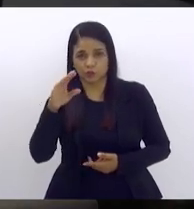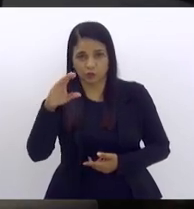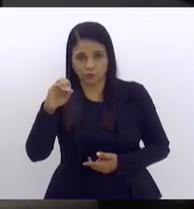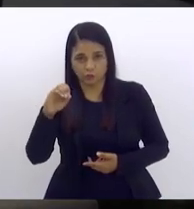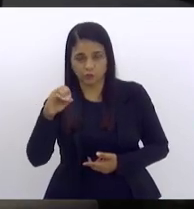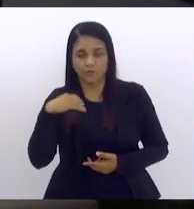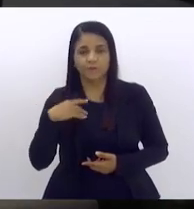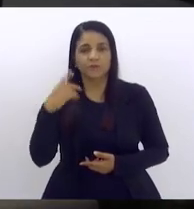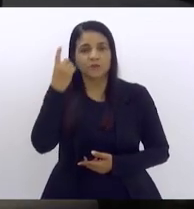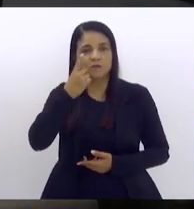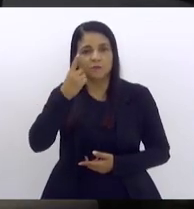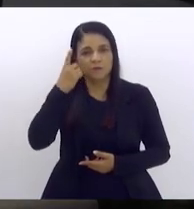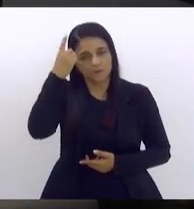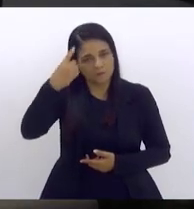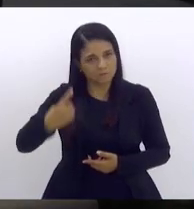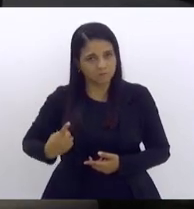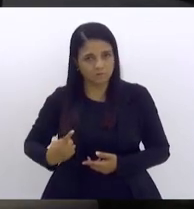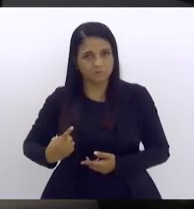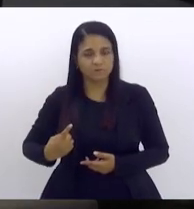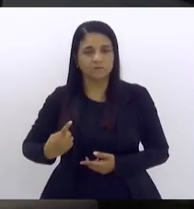Deputada Dani Balbi.